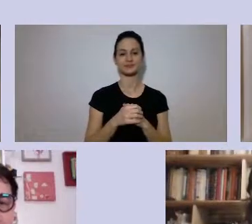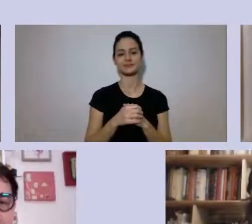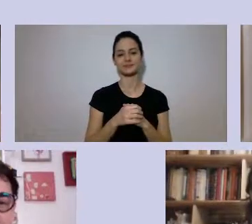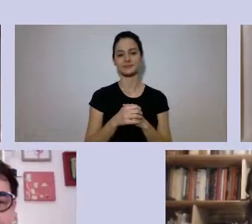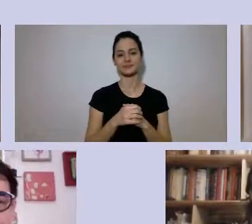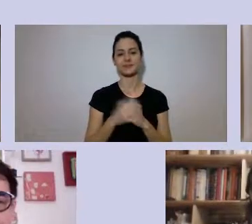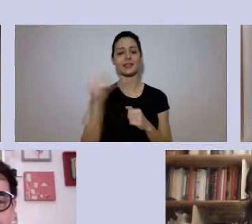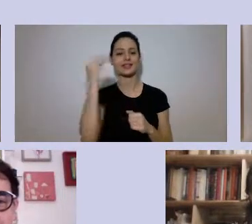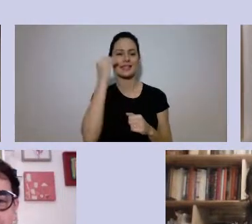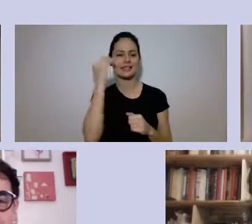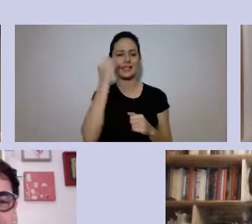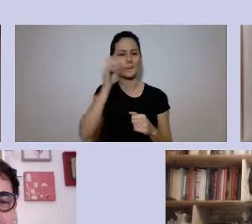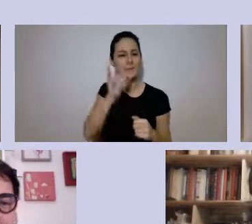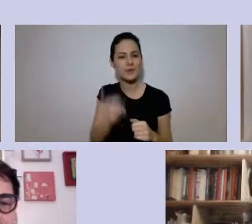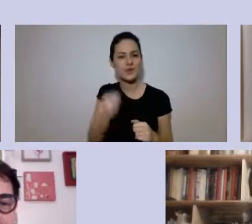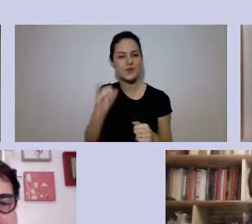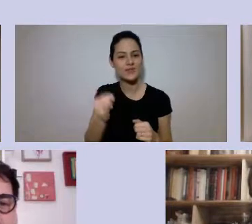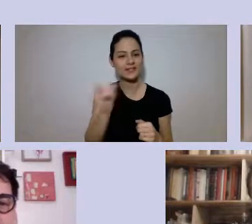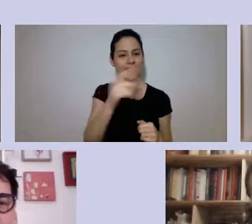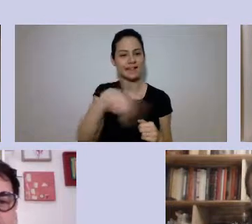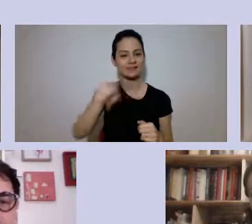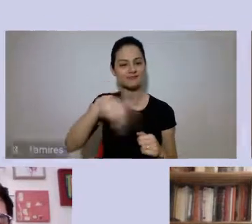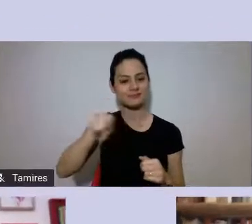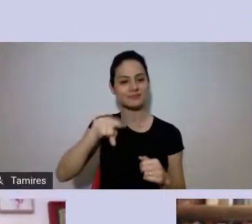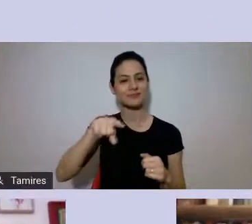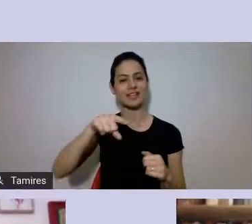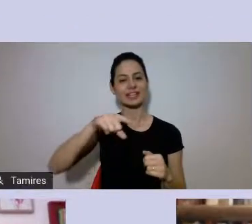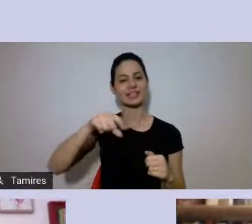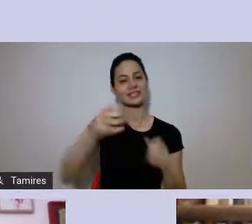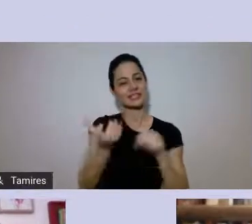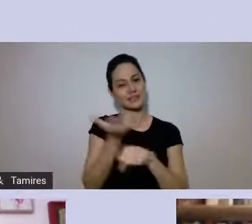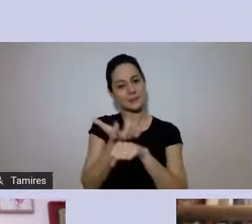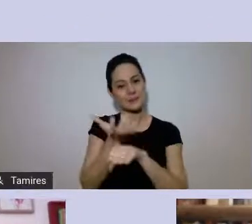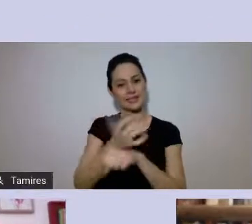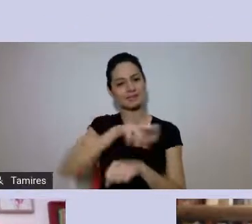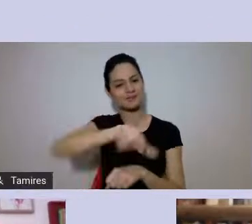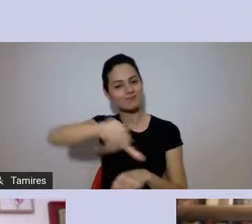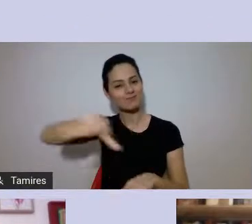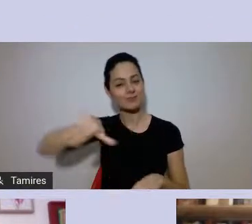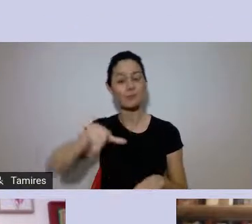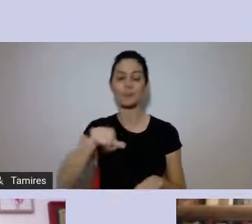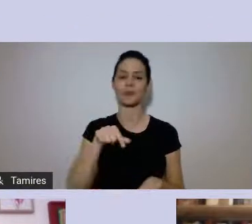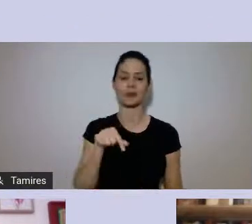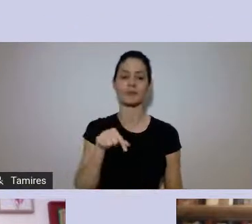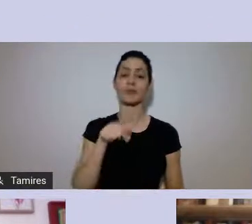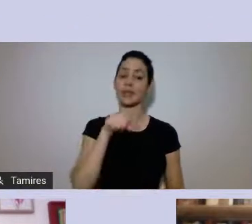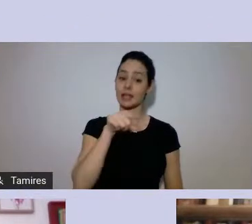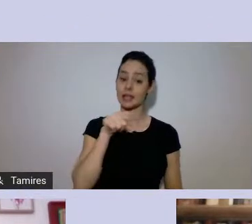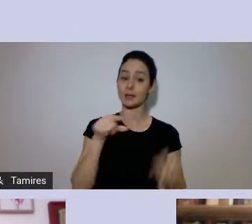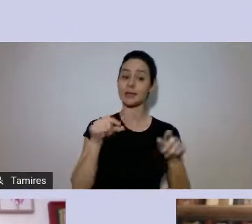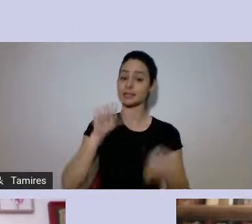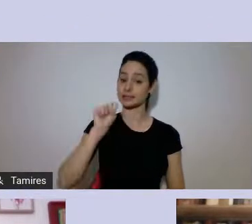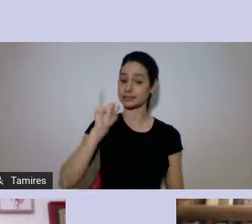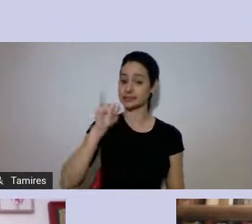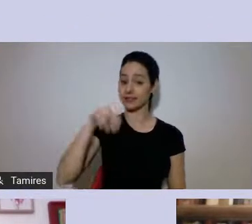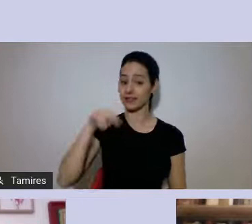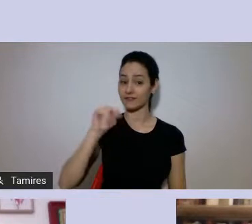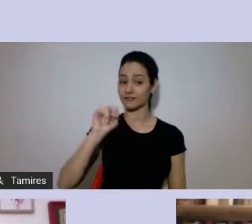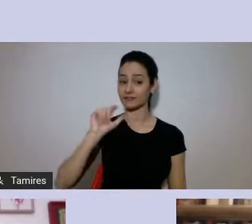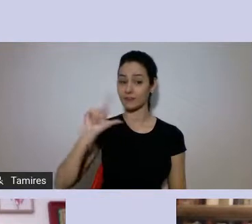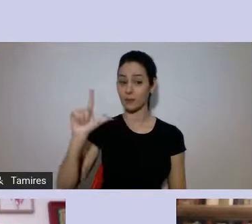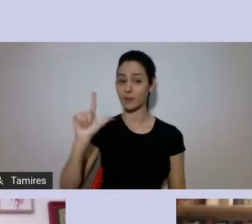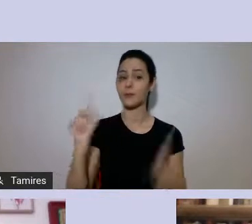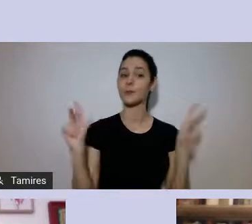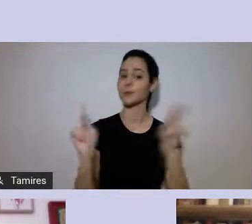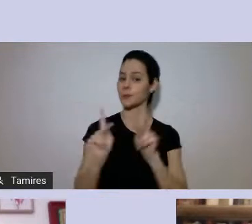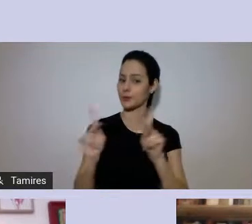tentar explorar ao máximo essa questão da interdisciplinaridade. O Simval, além de ser professor, né, no